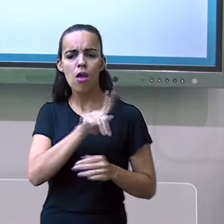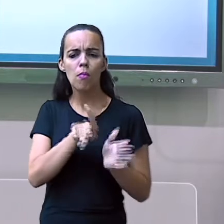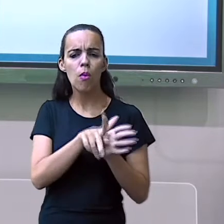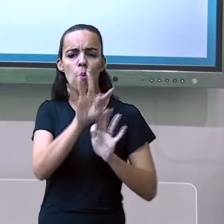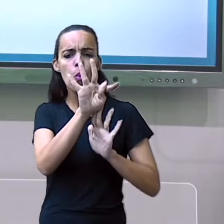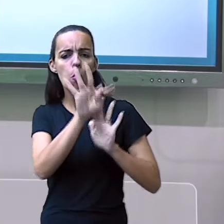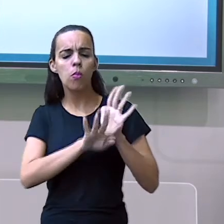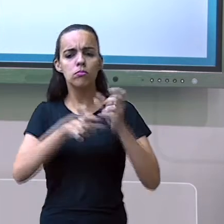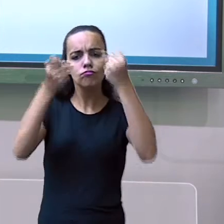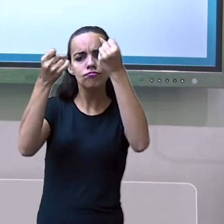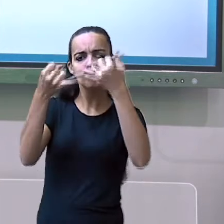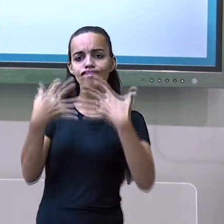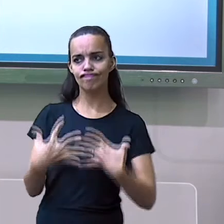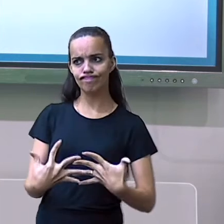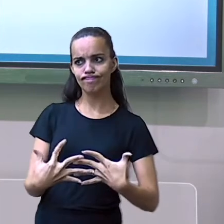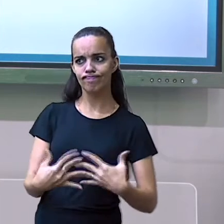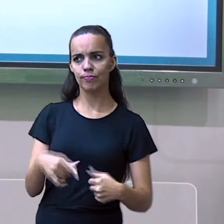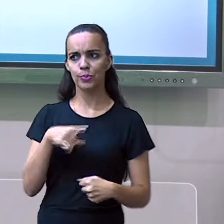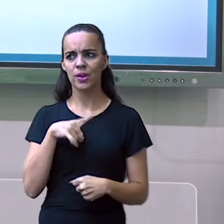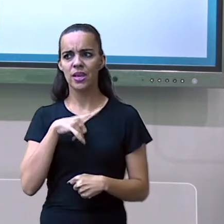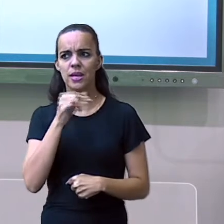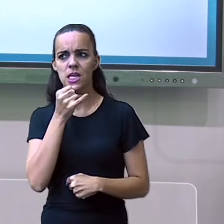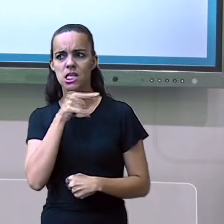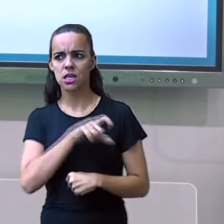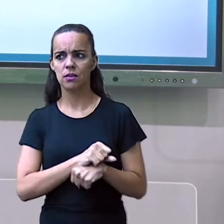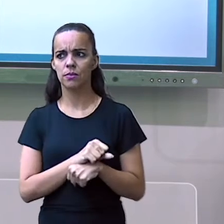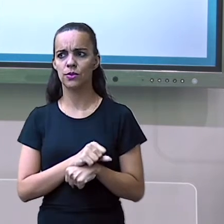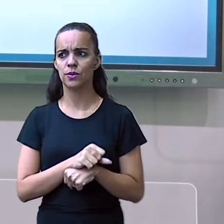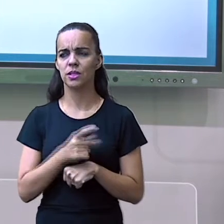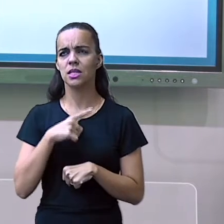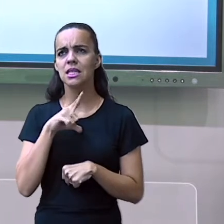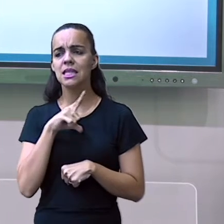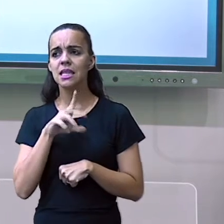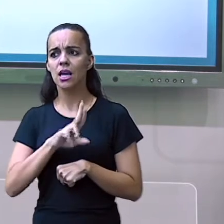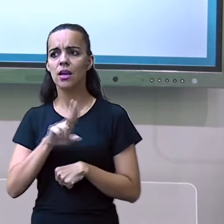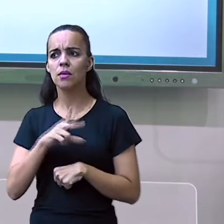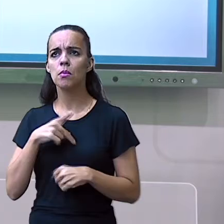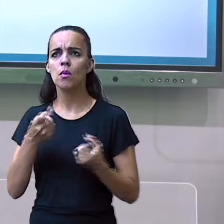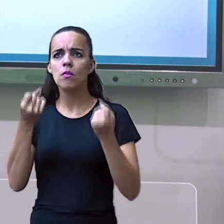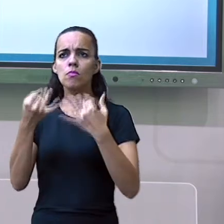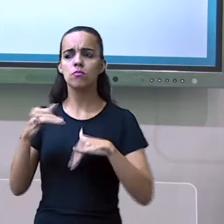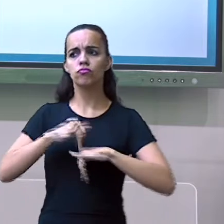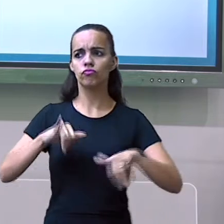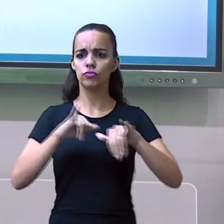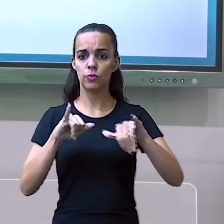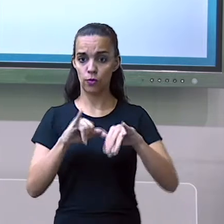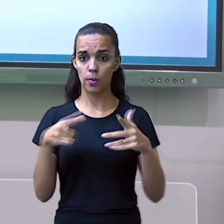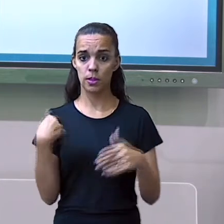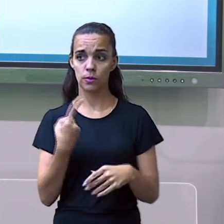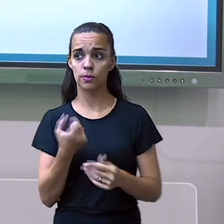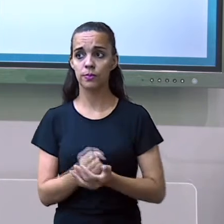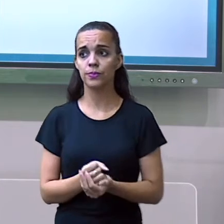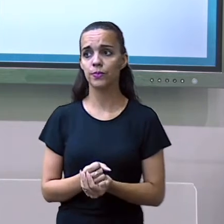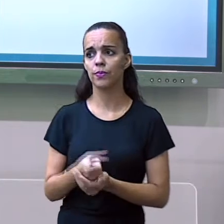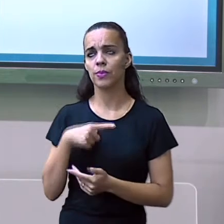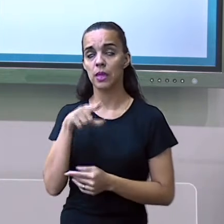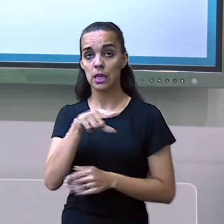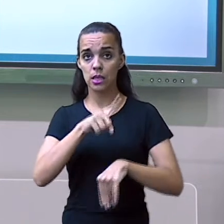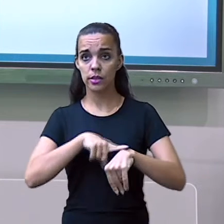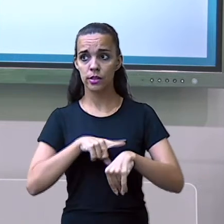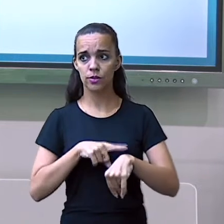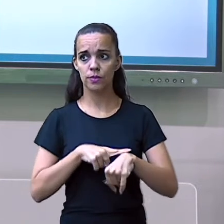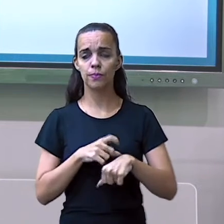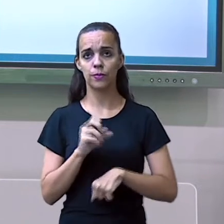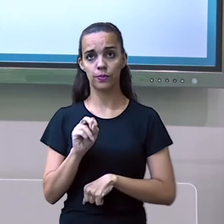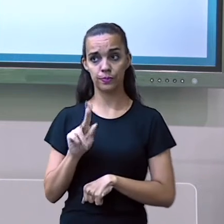enciclopédico, cuja extensão excede o necessário aqui para nós, neste momento,